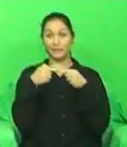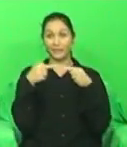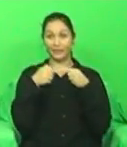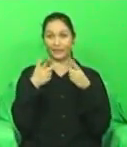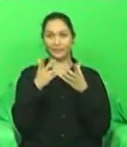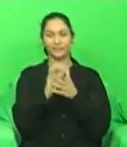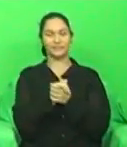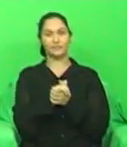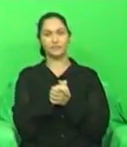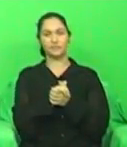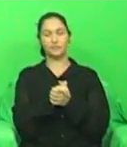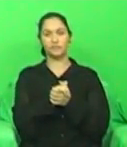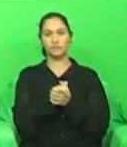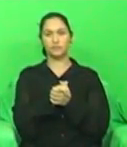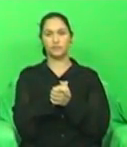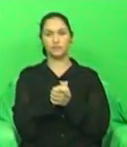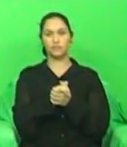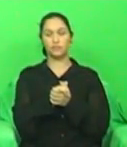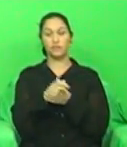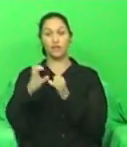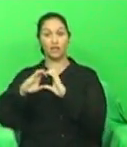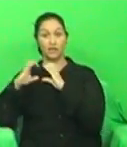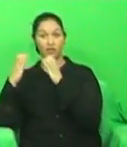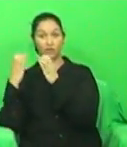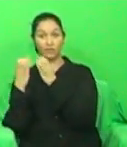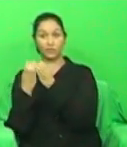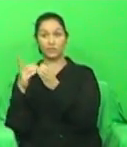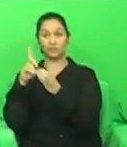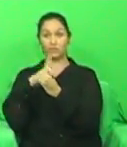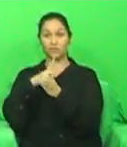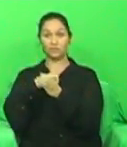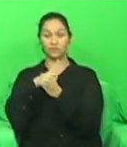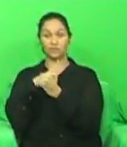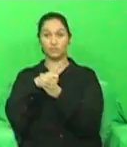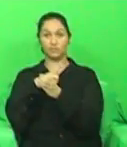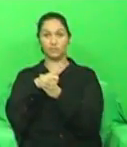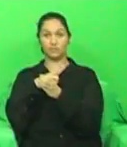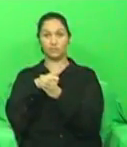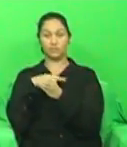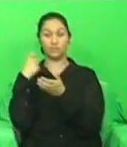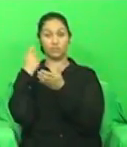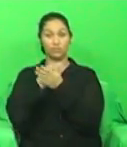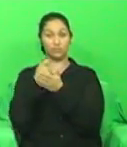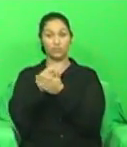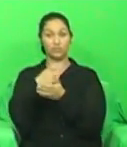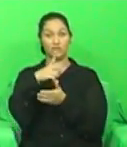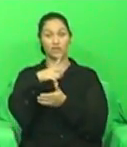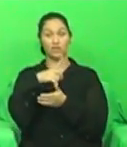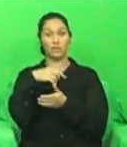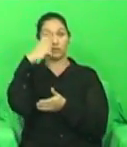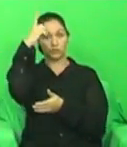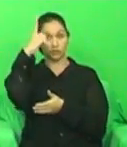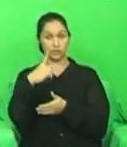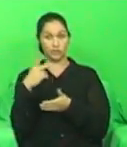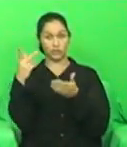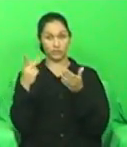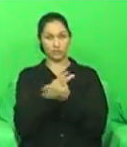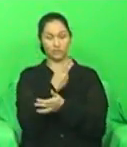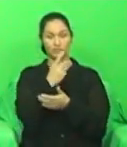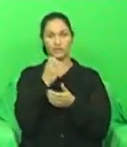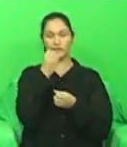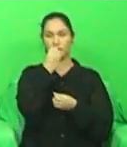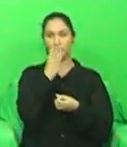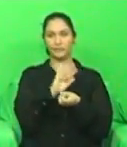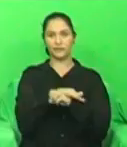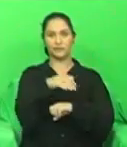debate aquela comunidade vai ter que se mobilizar pra para fazer valer o seu direito aí vamos ver como vai ficar boa